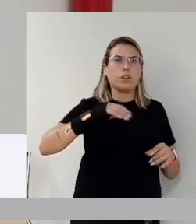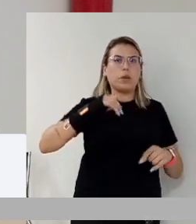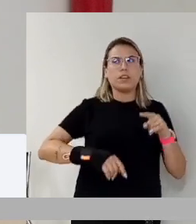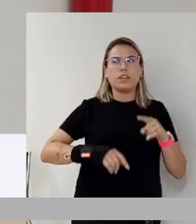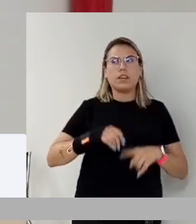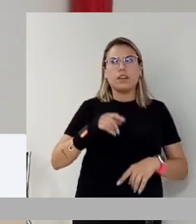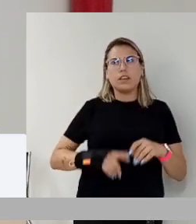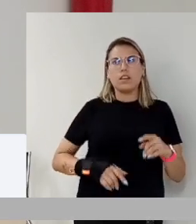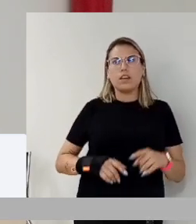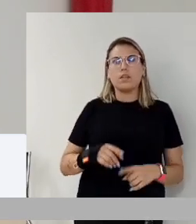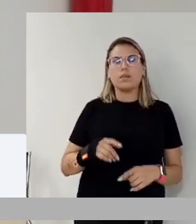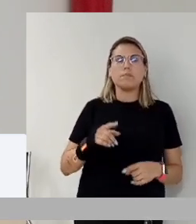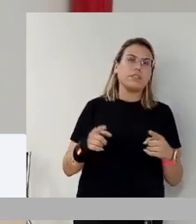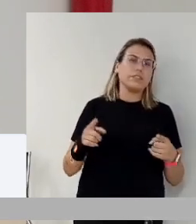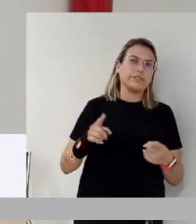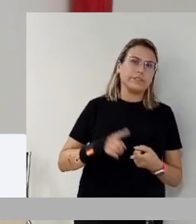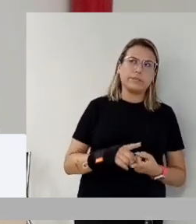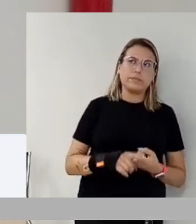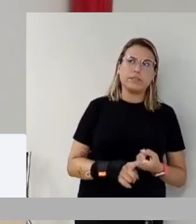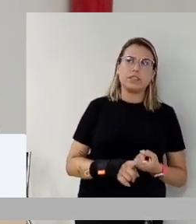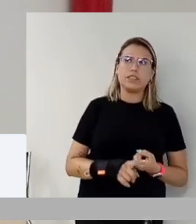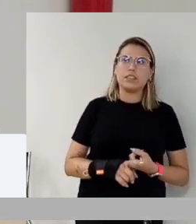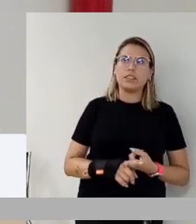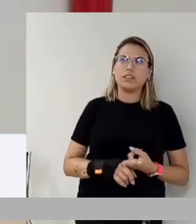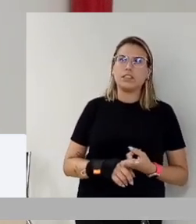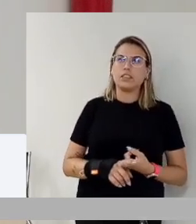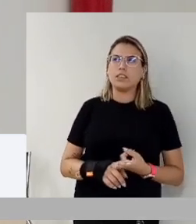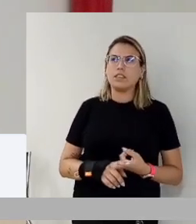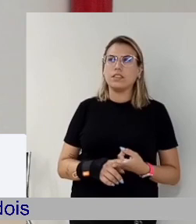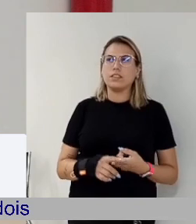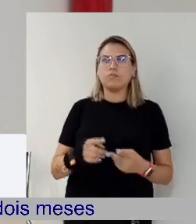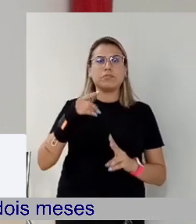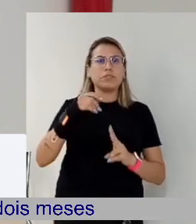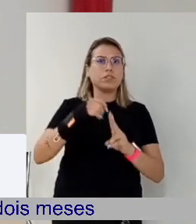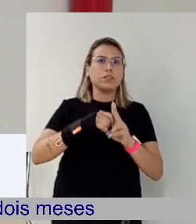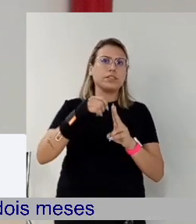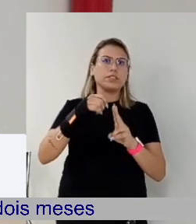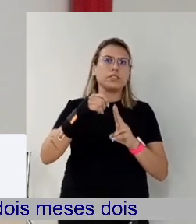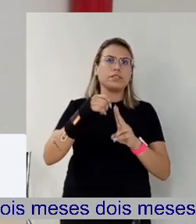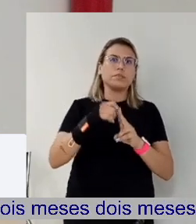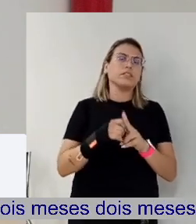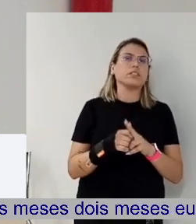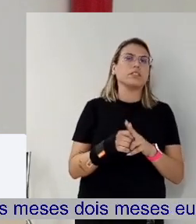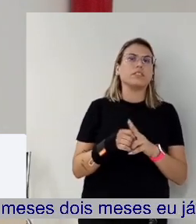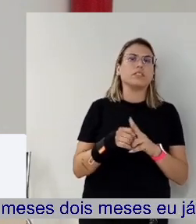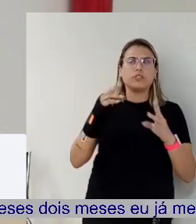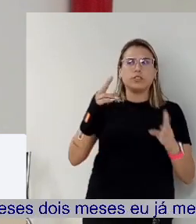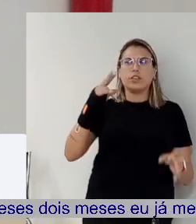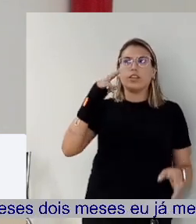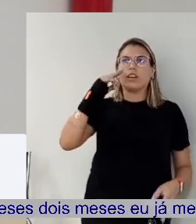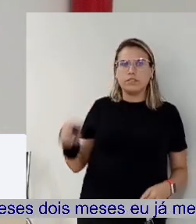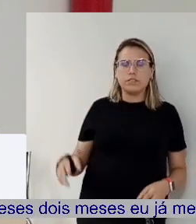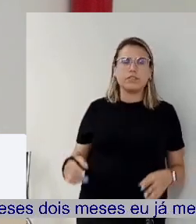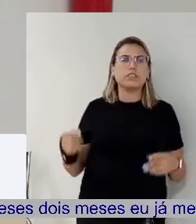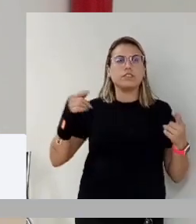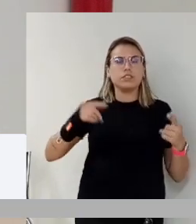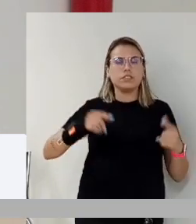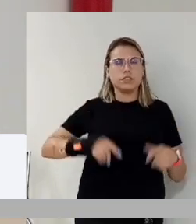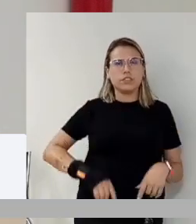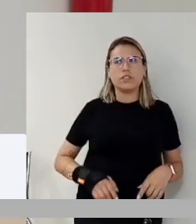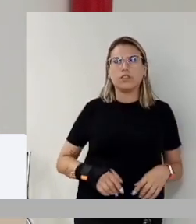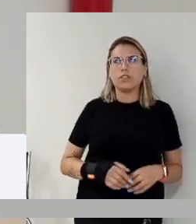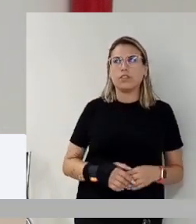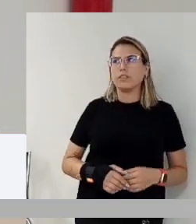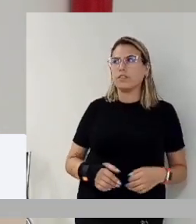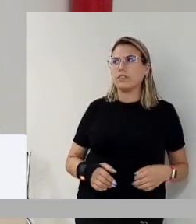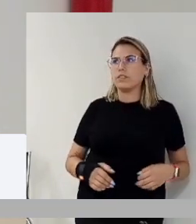lá mas também eh não não demorou do meses do meses eu já me deparava não era Vereador Presidente Marc